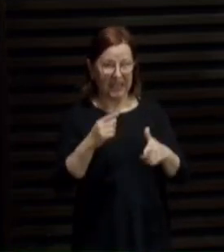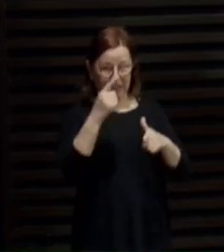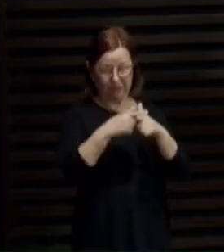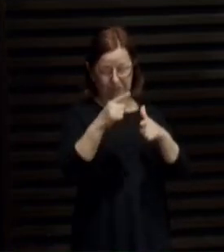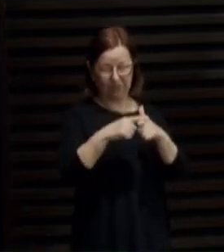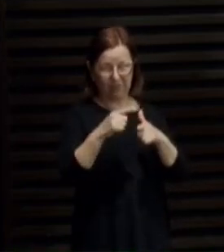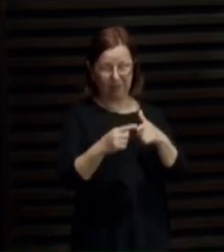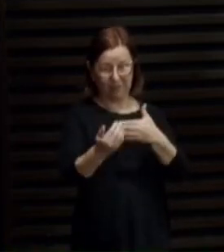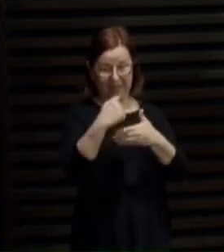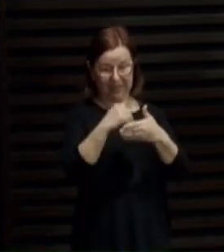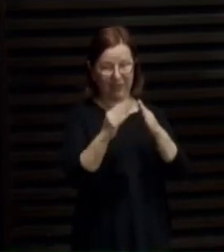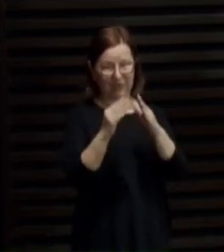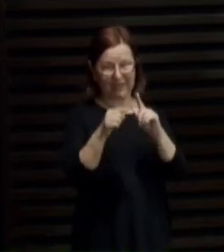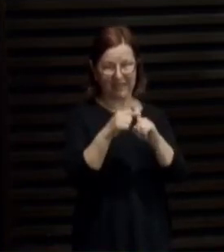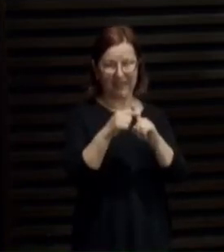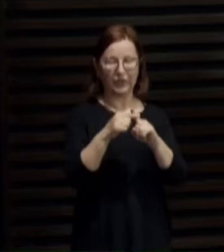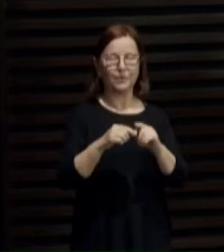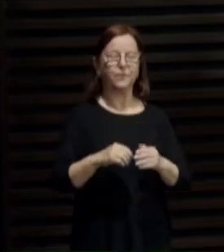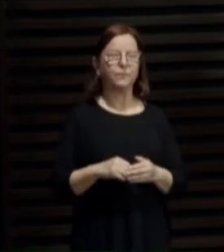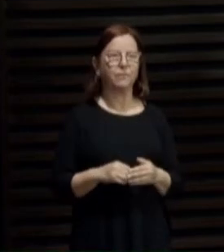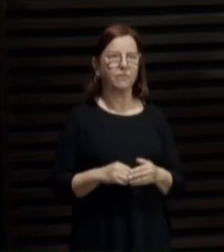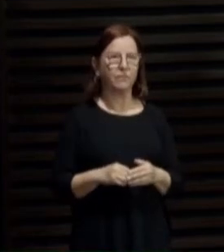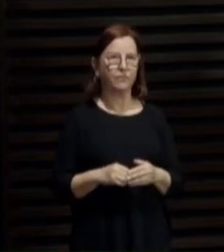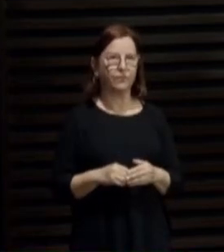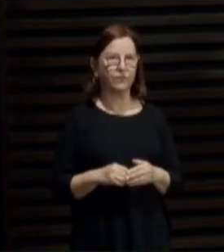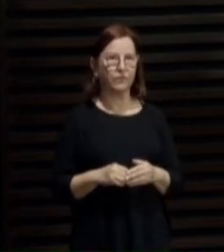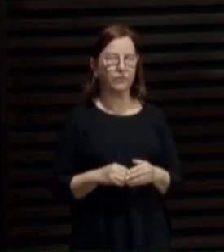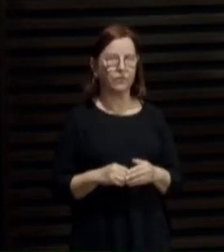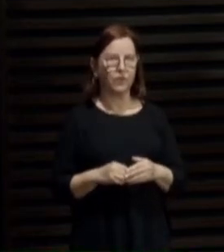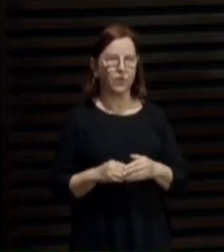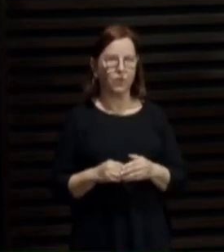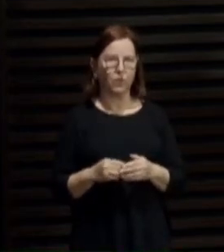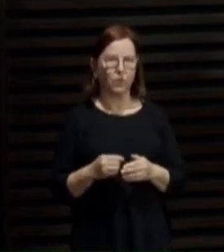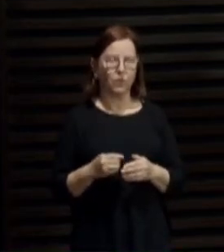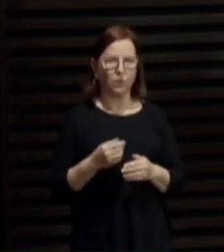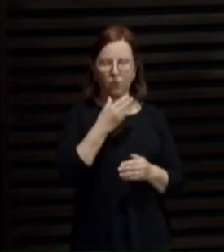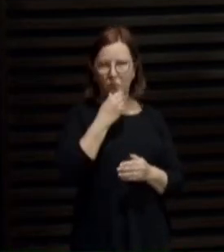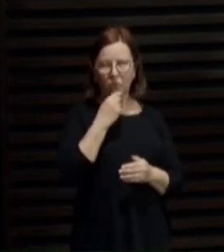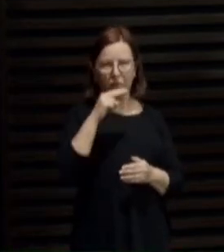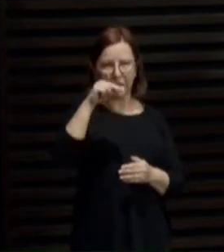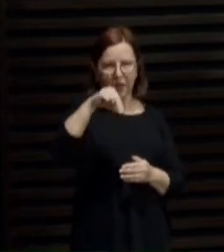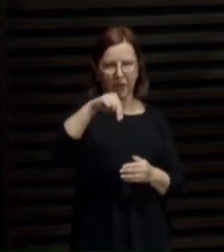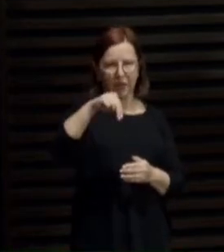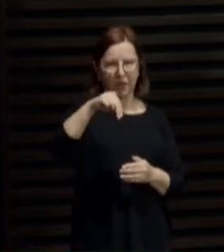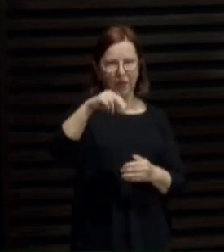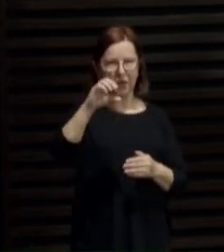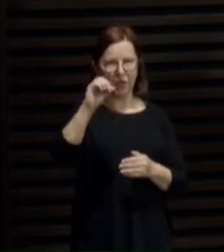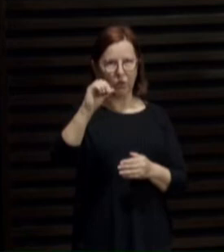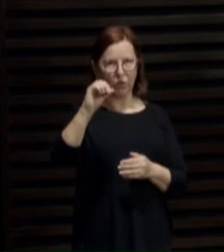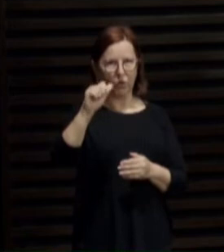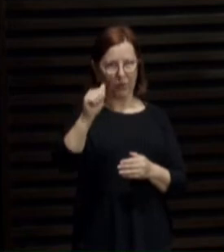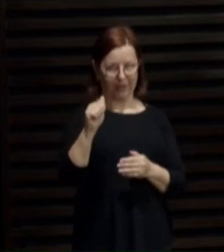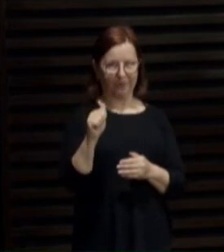O Noah foi um dos nossos guias na segunda viagem que tivemos na